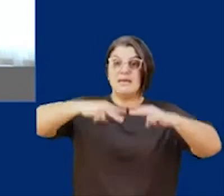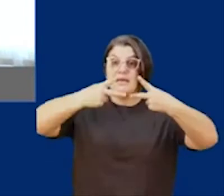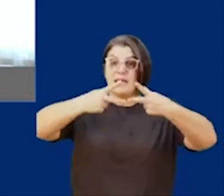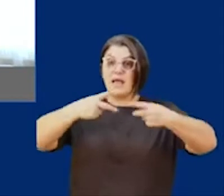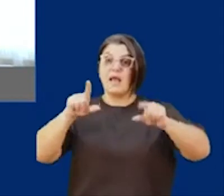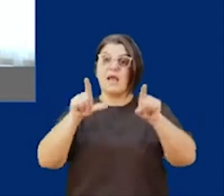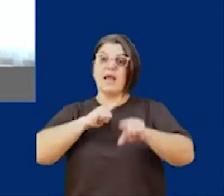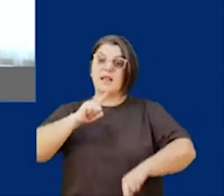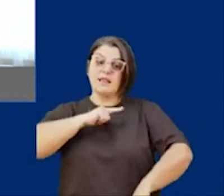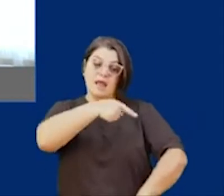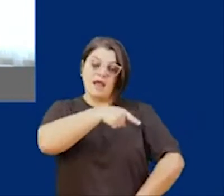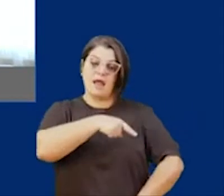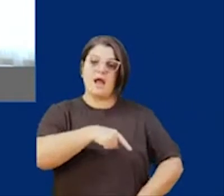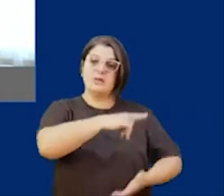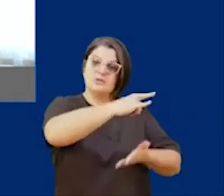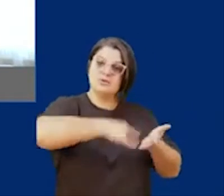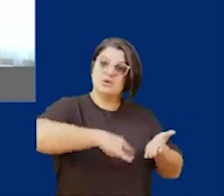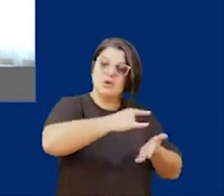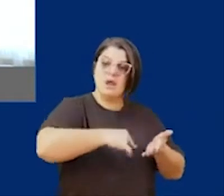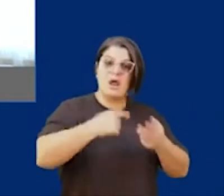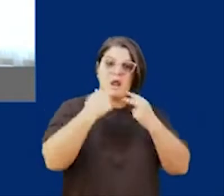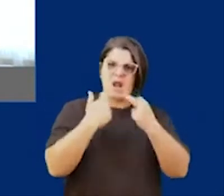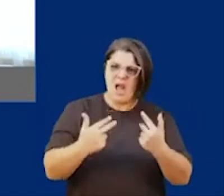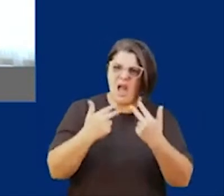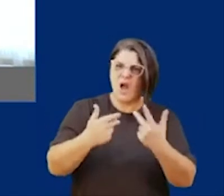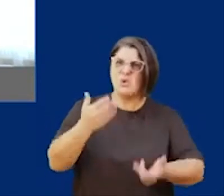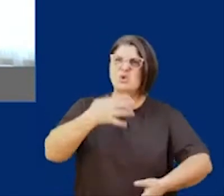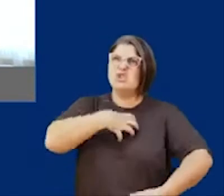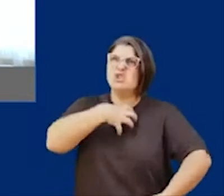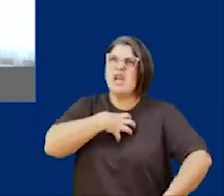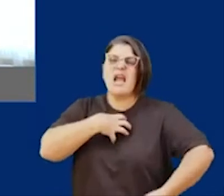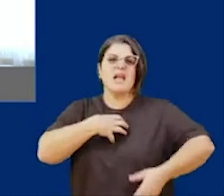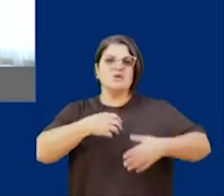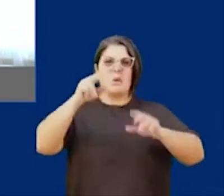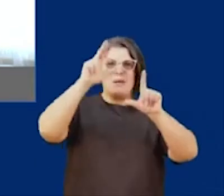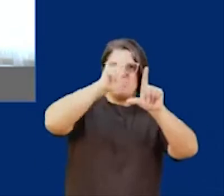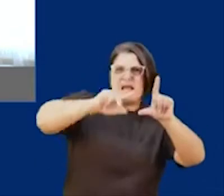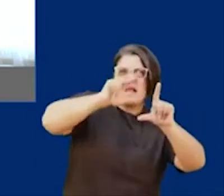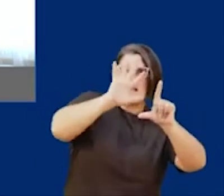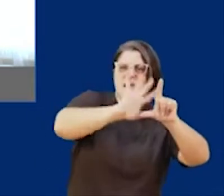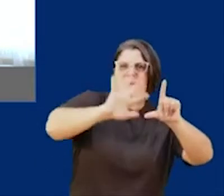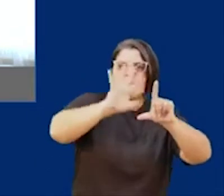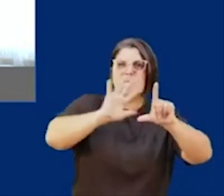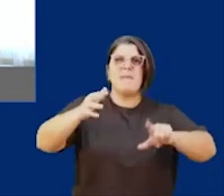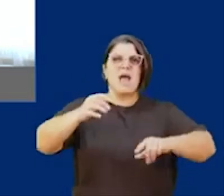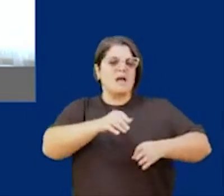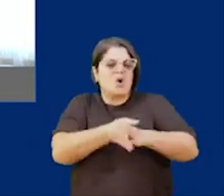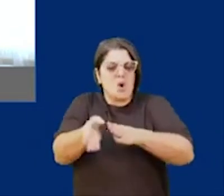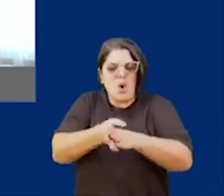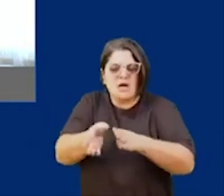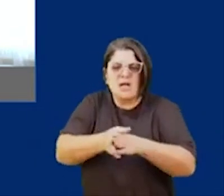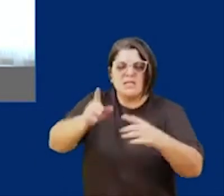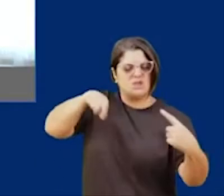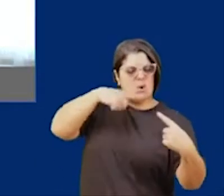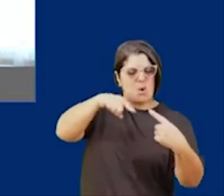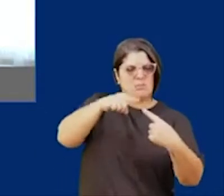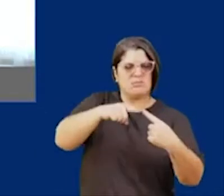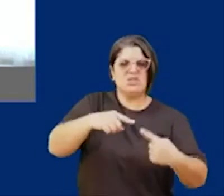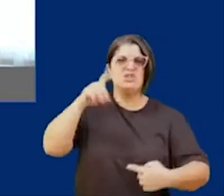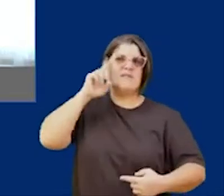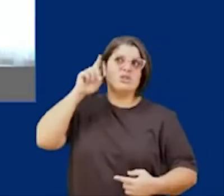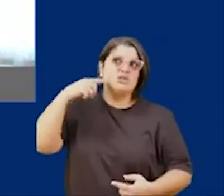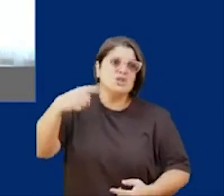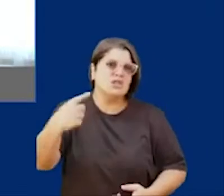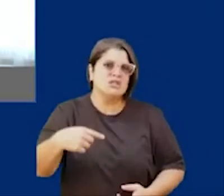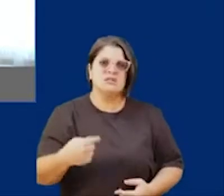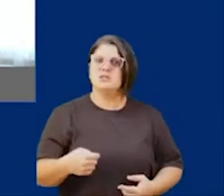porque a linguagem é para as famílias, ele é cheio de imagens, ele é cheio de orientações bem objetivas para o dia a dia, né? E